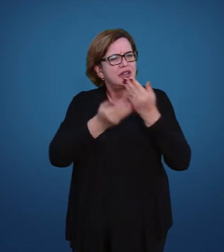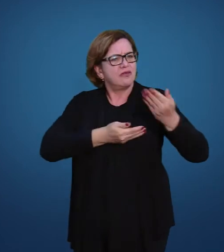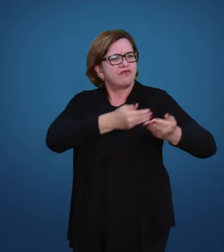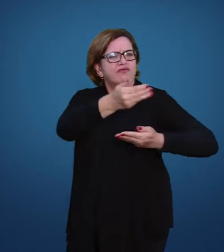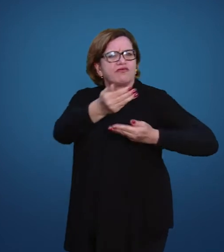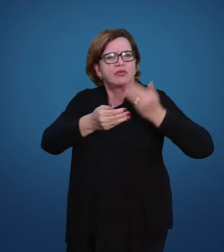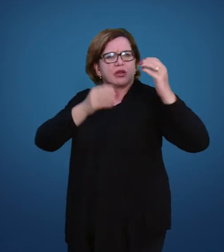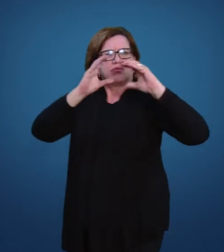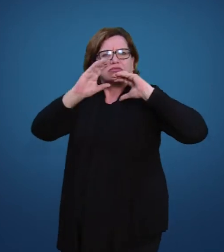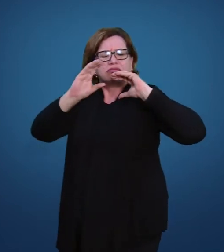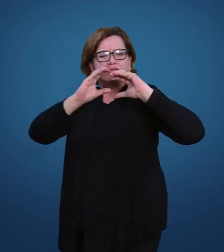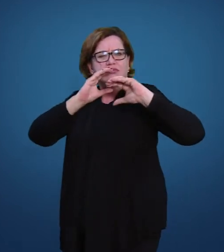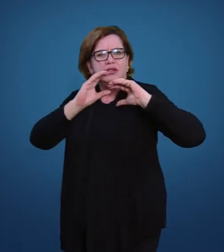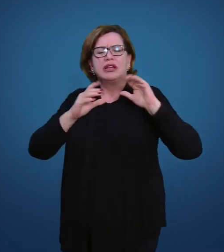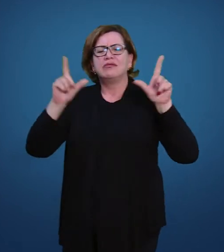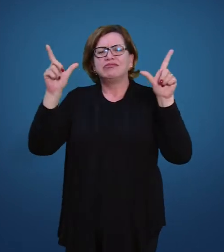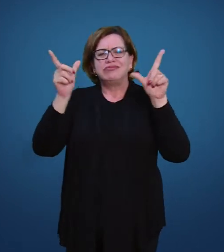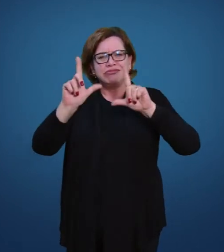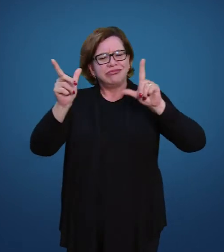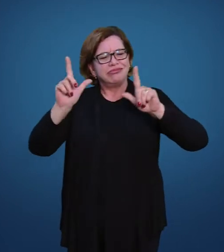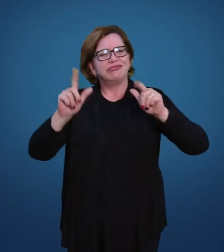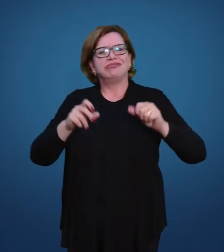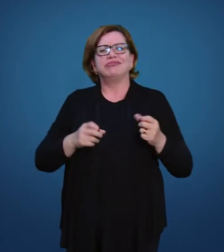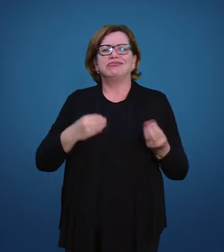de comunicação, nós temos